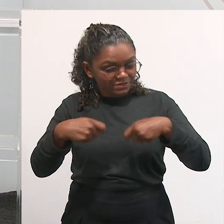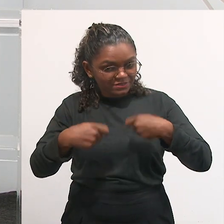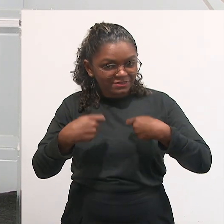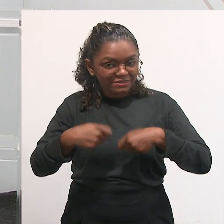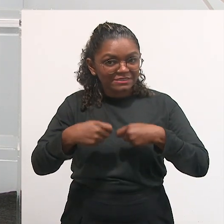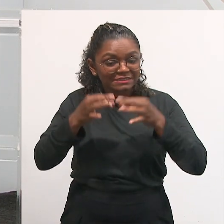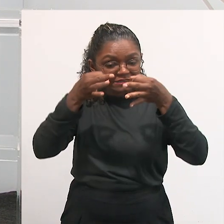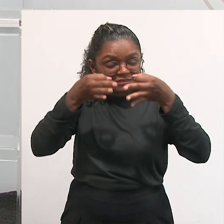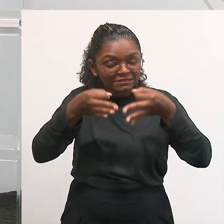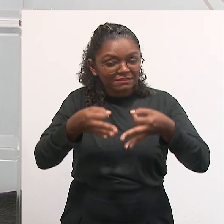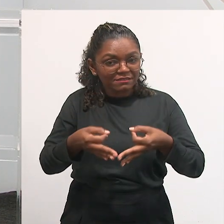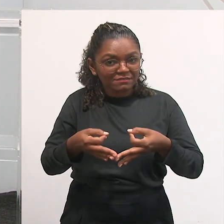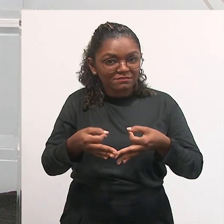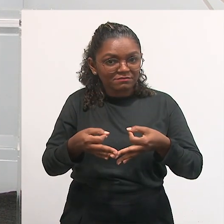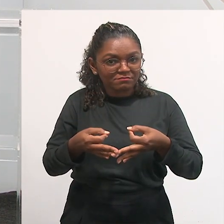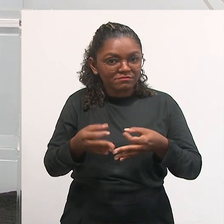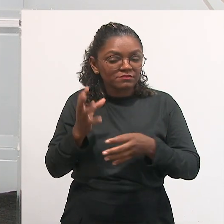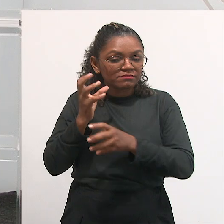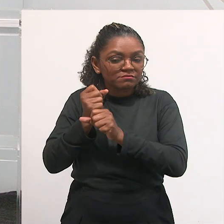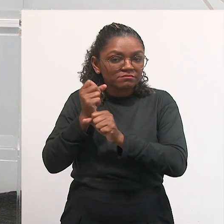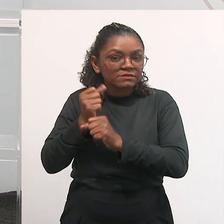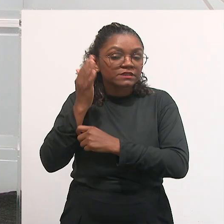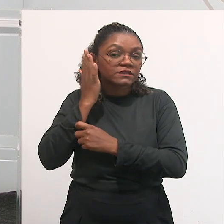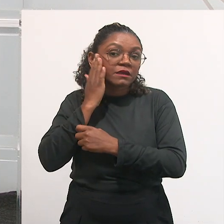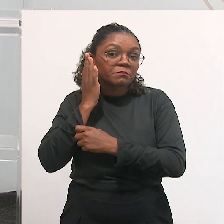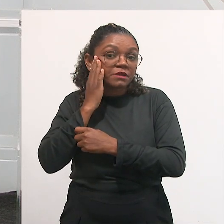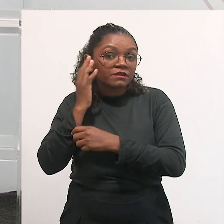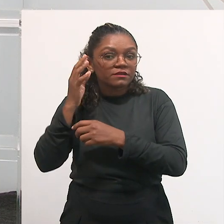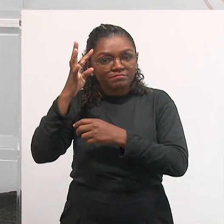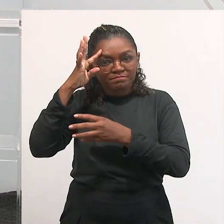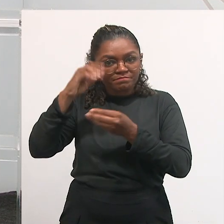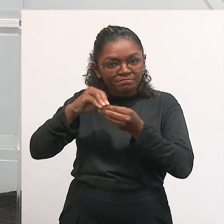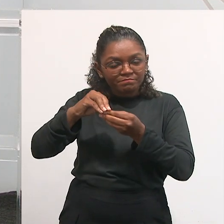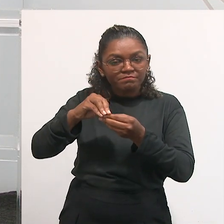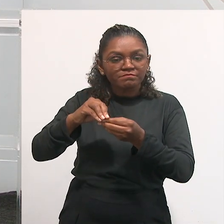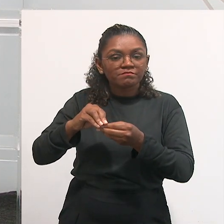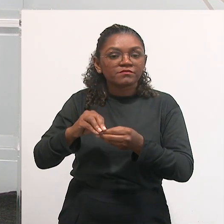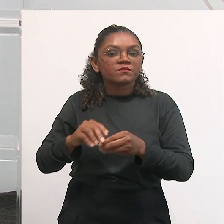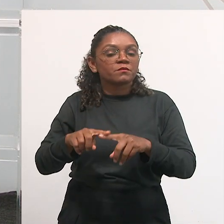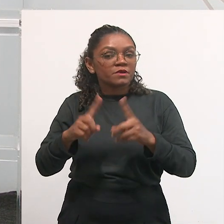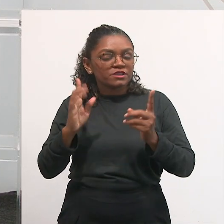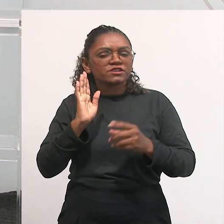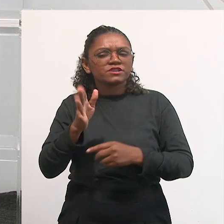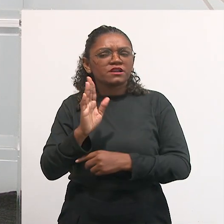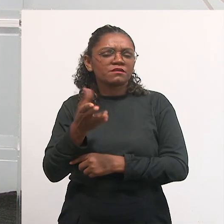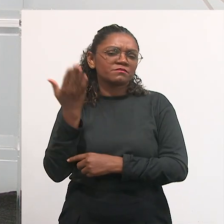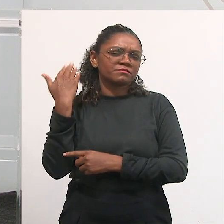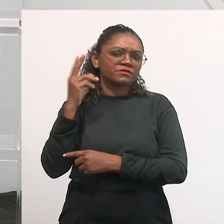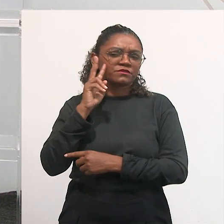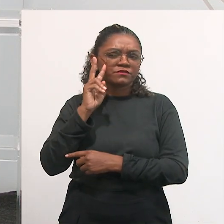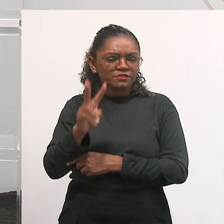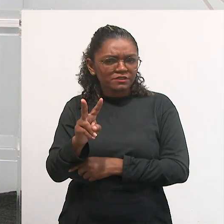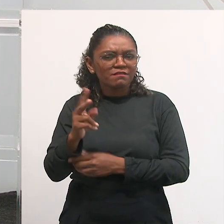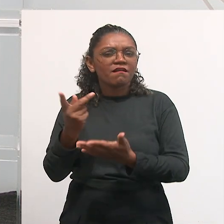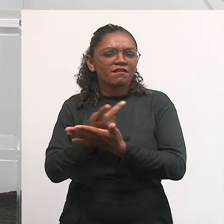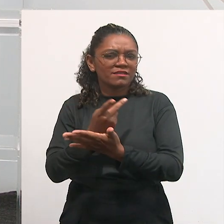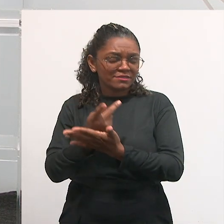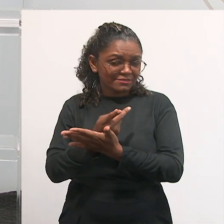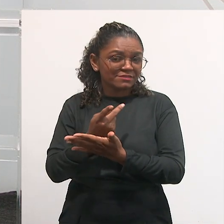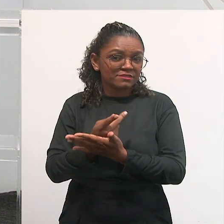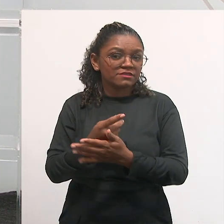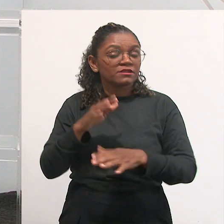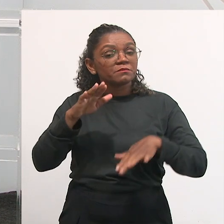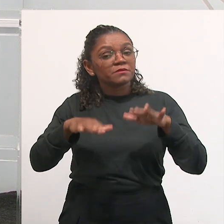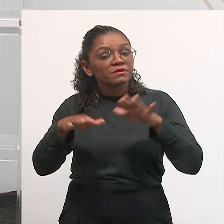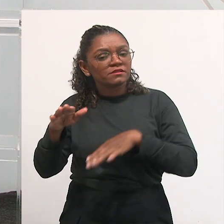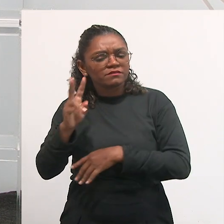que foram estimados, né, os custos de maneira errônea, de maneira errada. E isso muitas vezes, né,